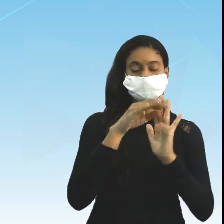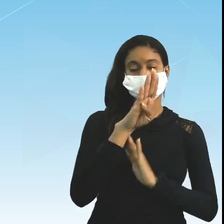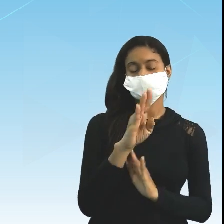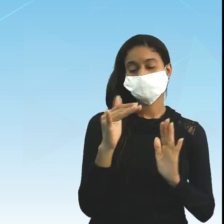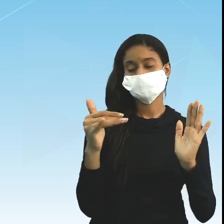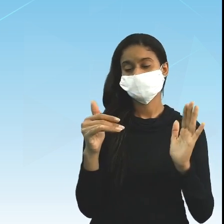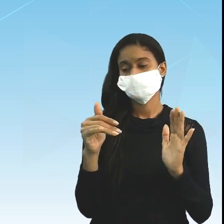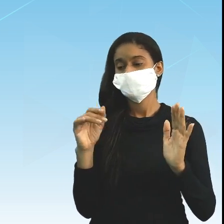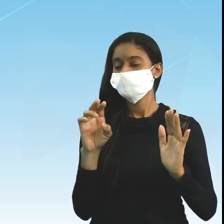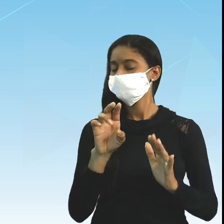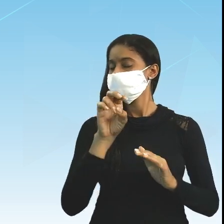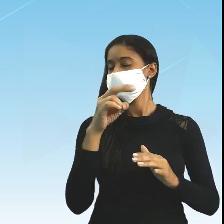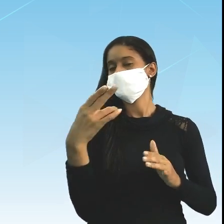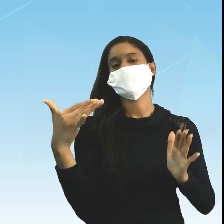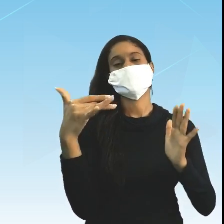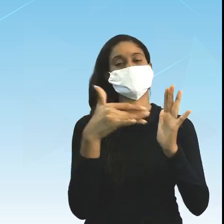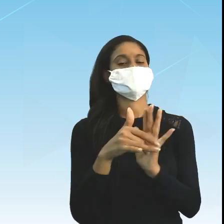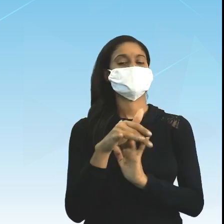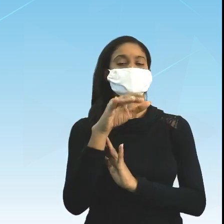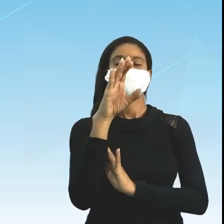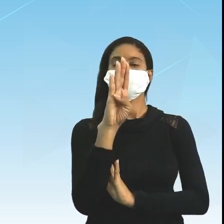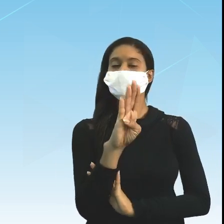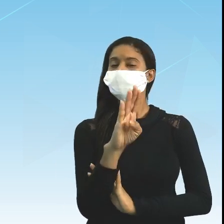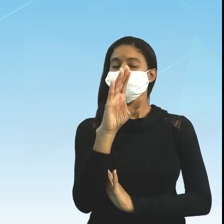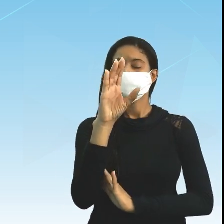linha para o D, aqueles joguinhos